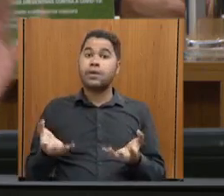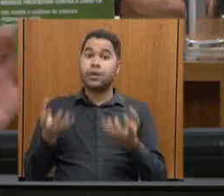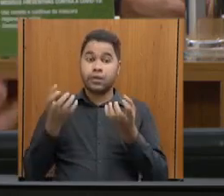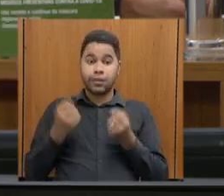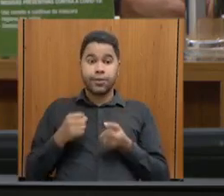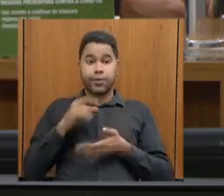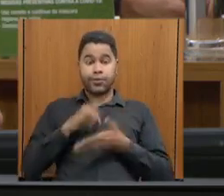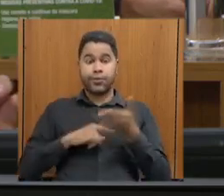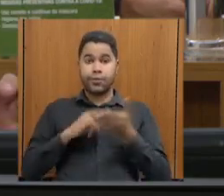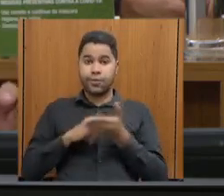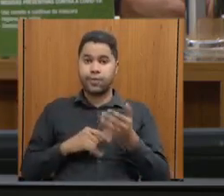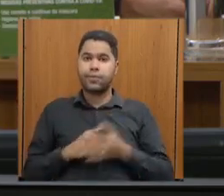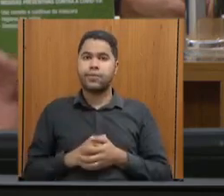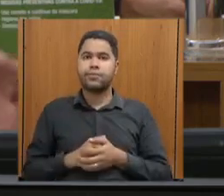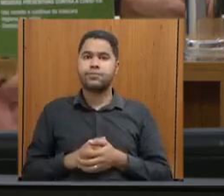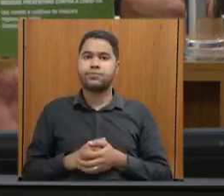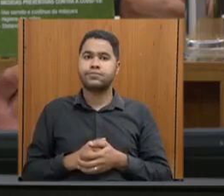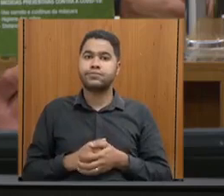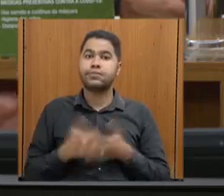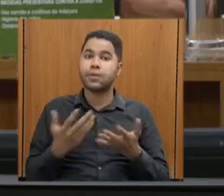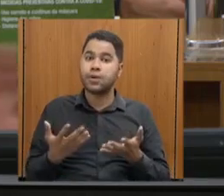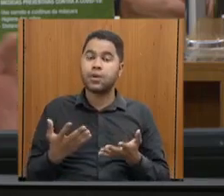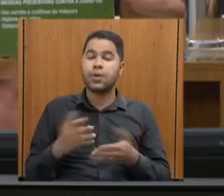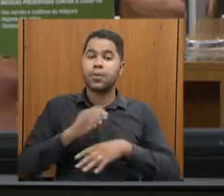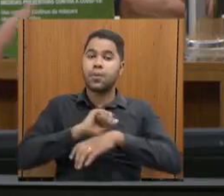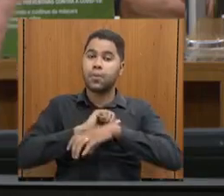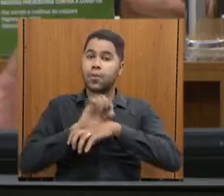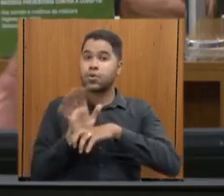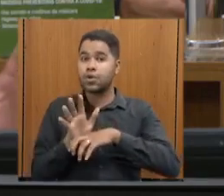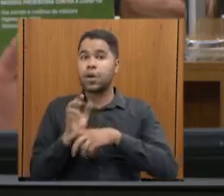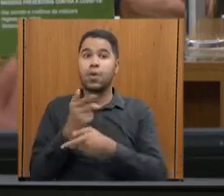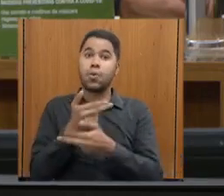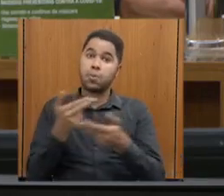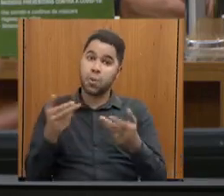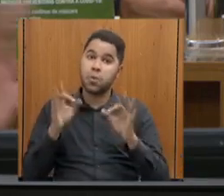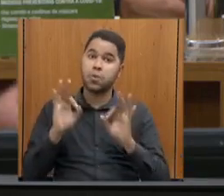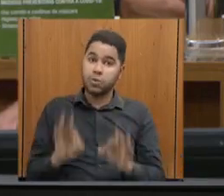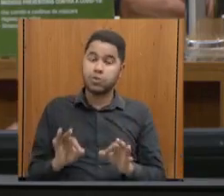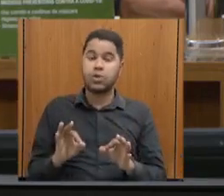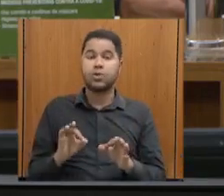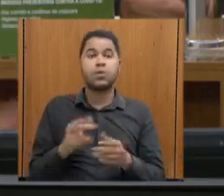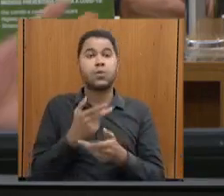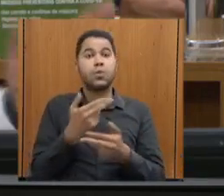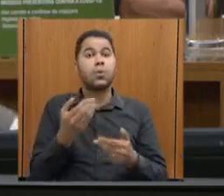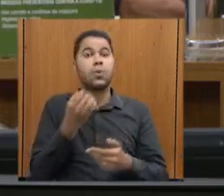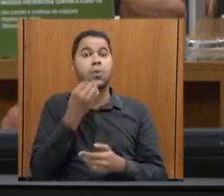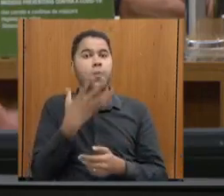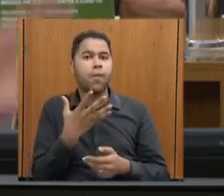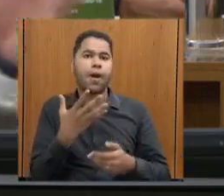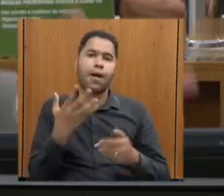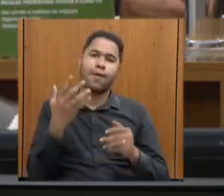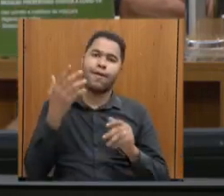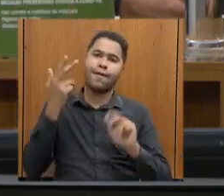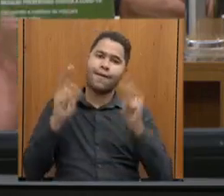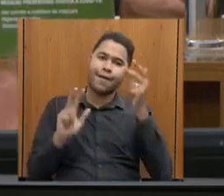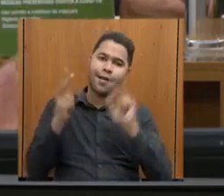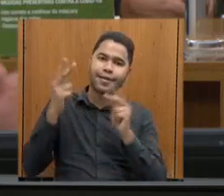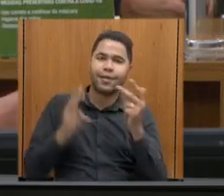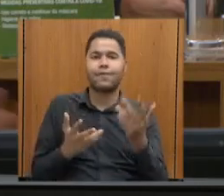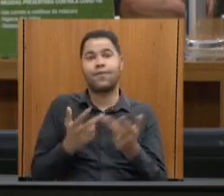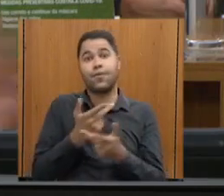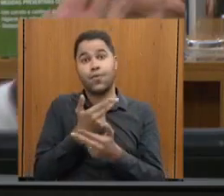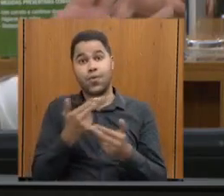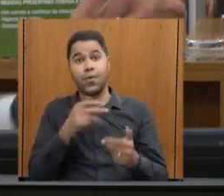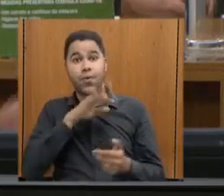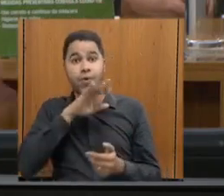que diziam até assim né e Montes Claros algumas coisas lá no certas né coisas boas né o carnaval a Fênix